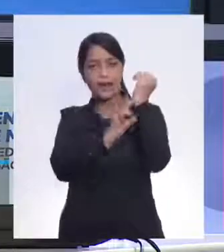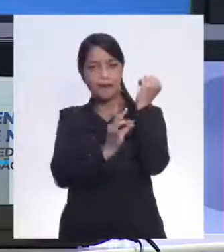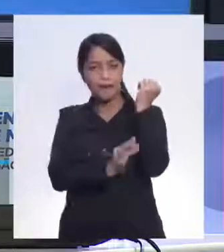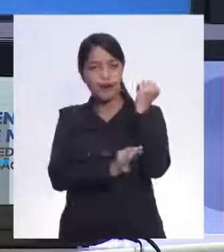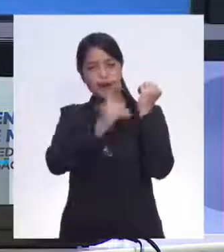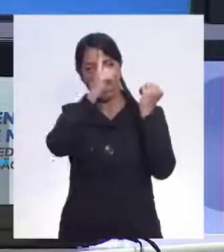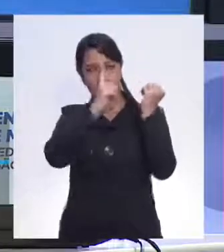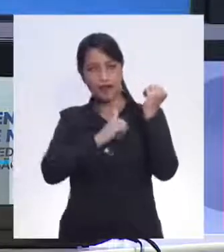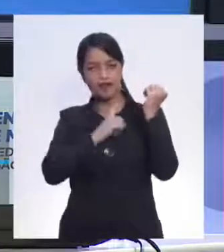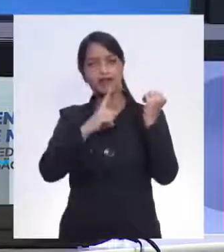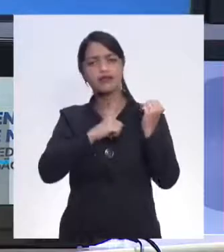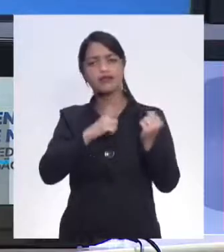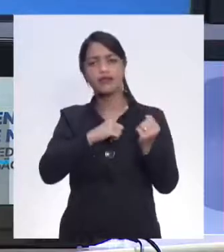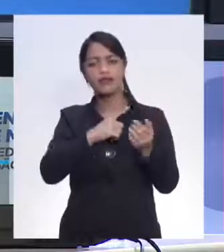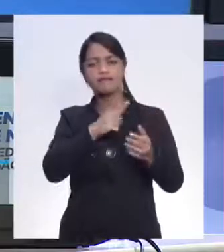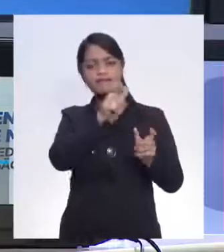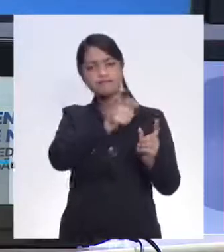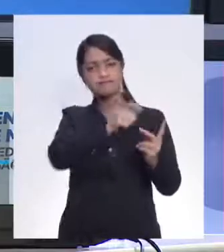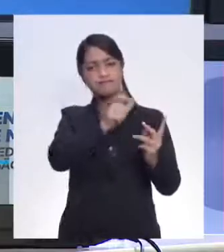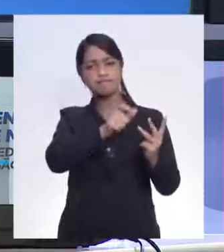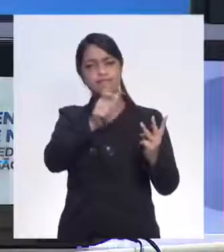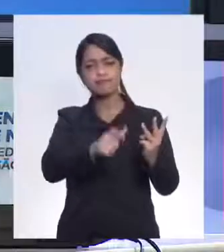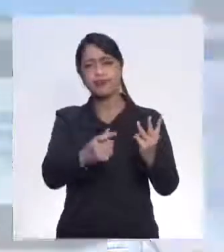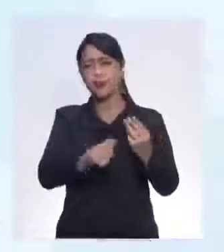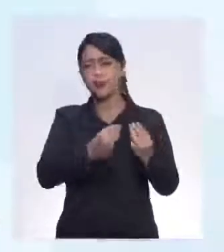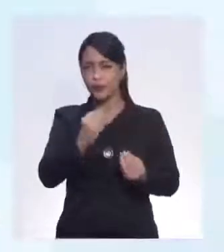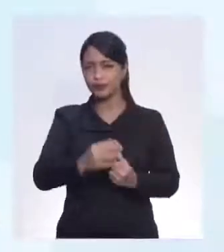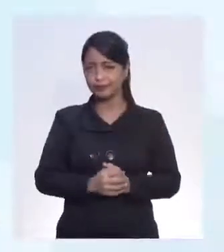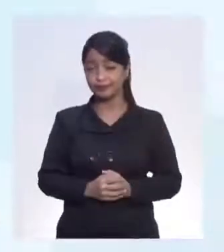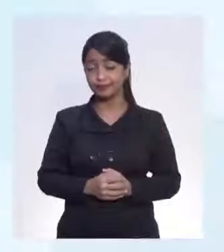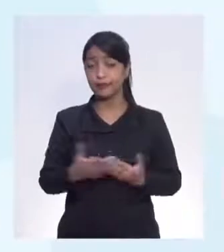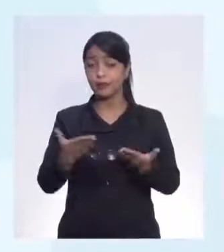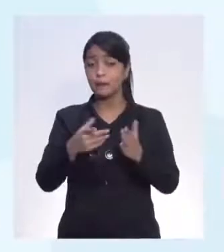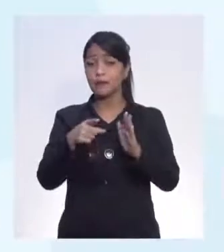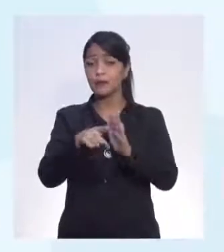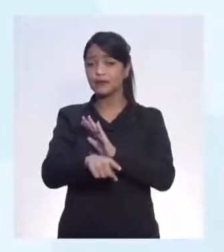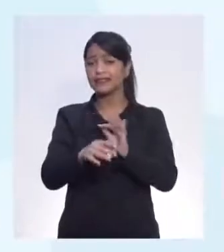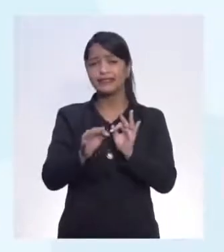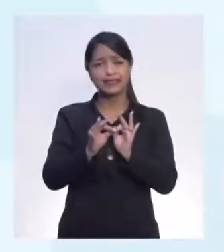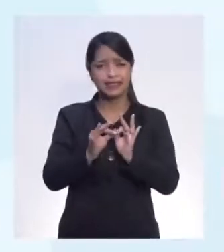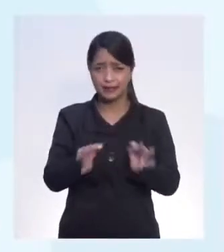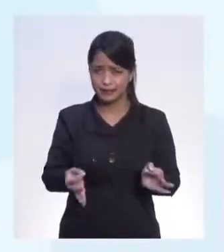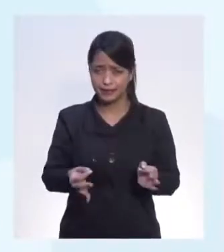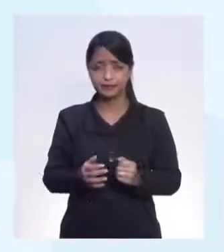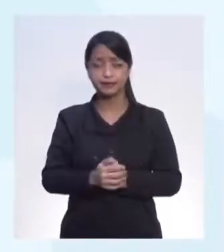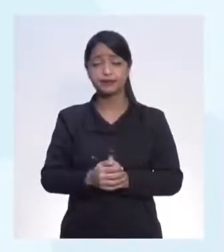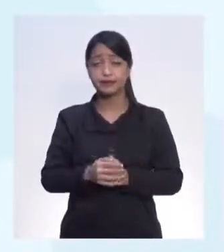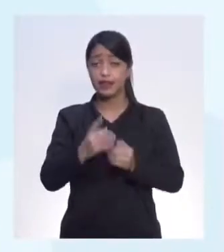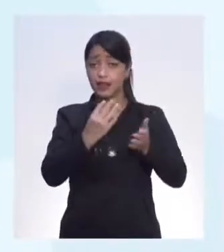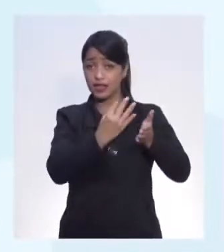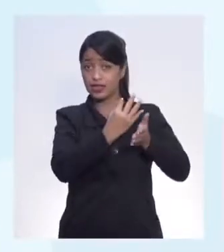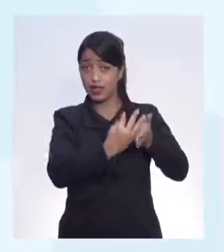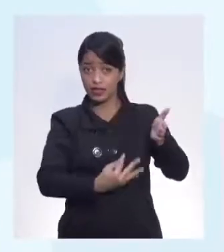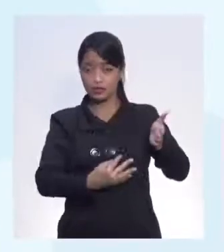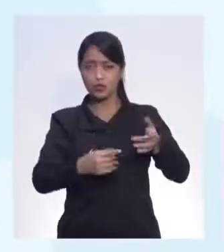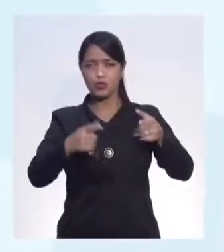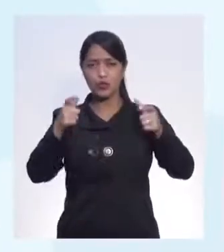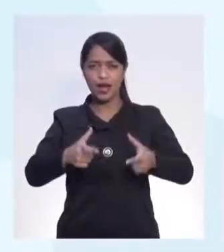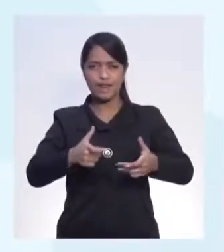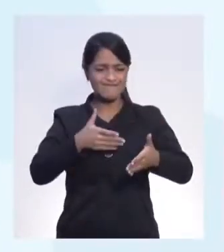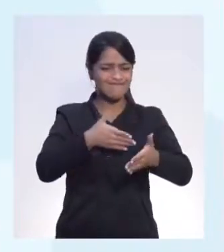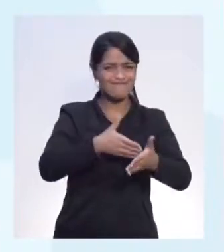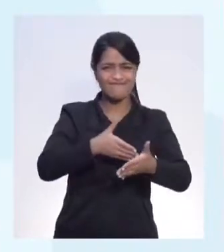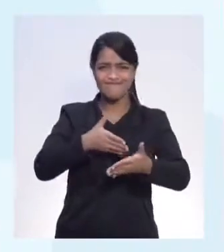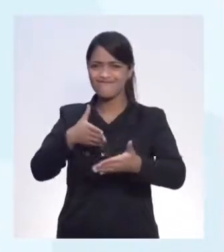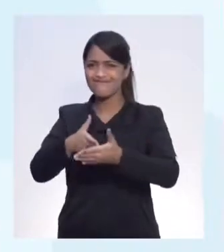a primeira pergunta é bem simples, gente. Olha, no texto, no Labirinto de Creta, o texto, aliás, ele pertence